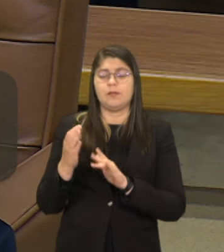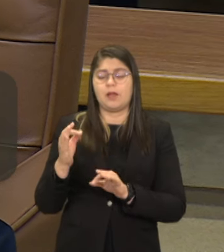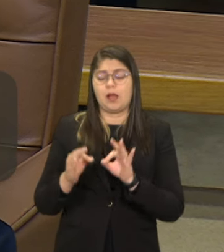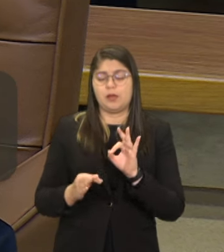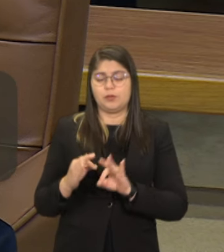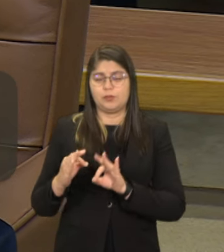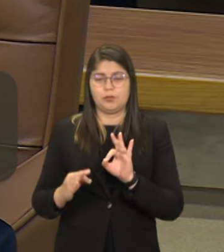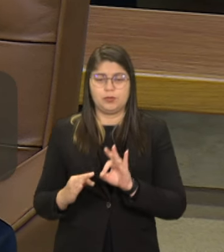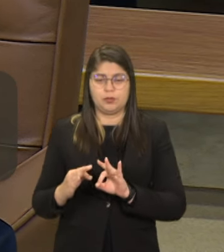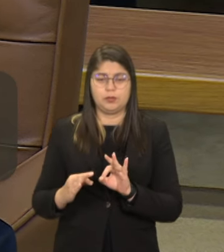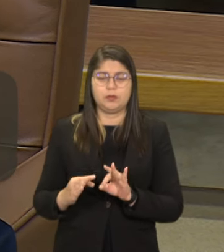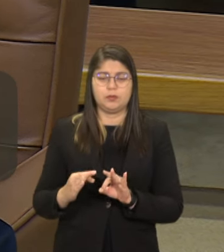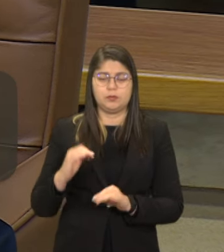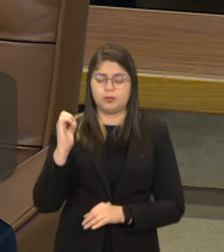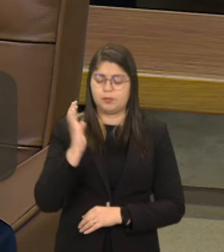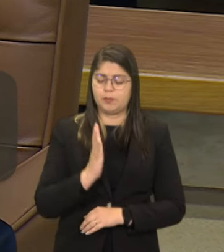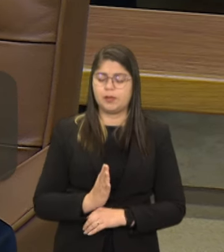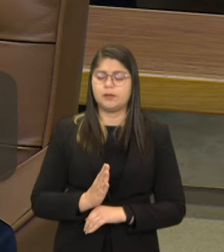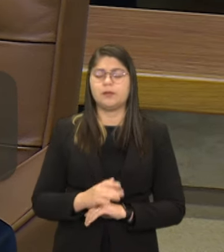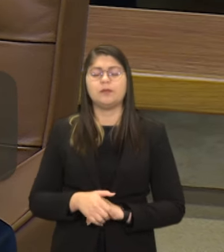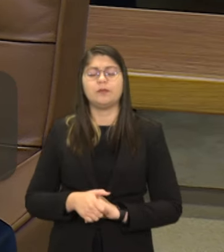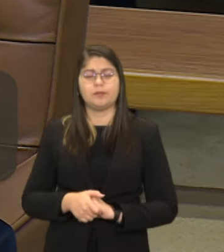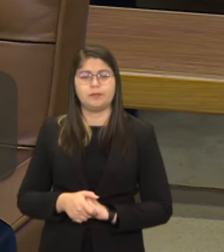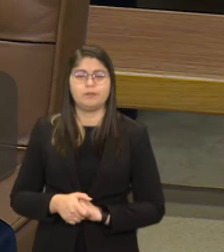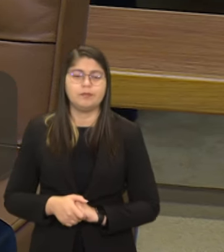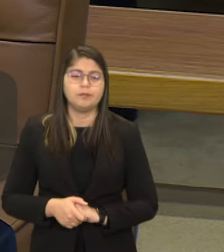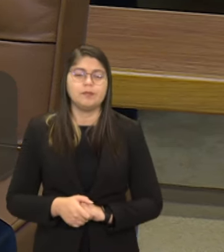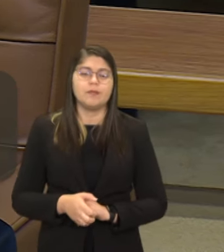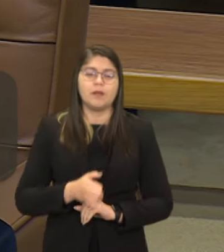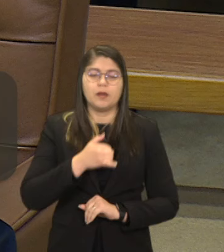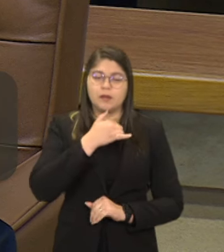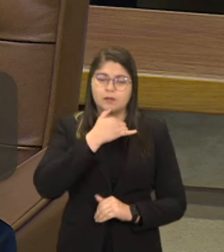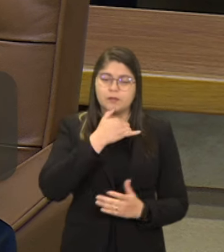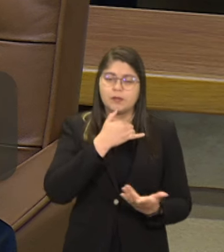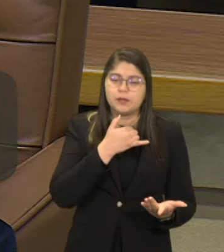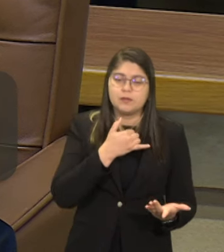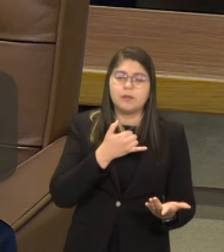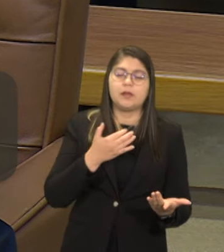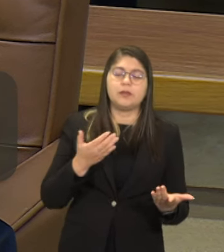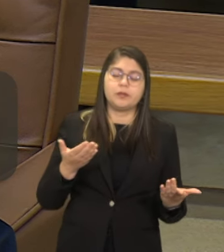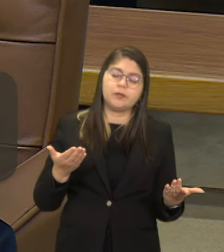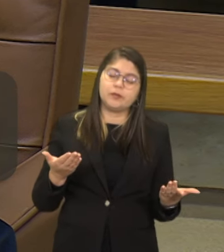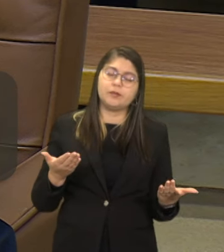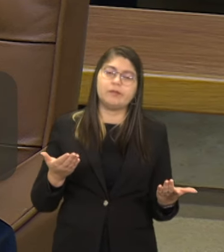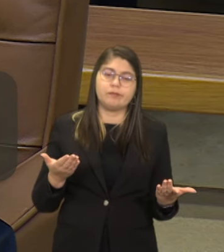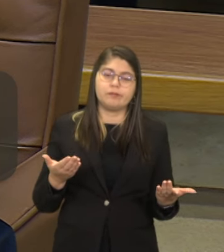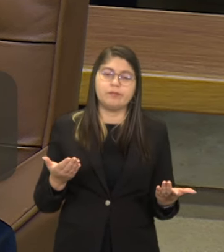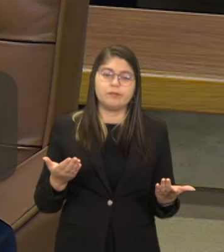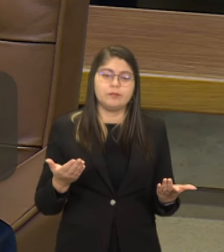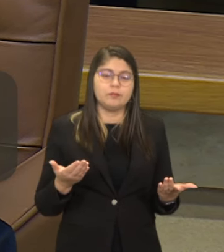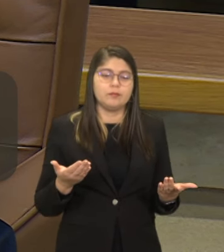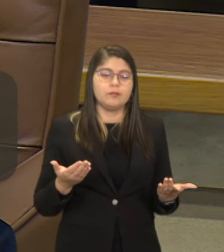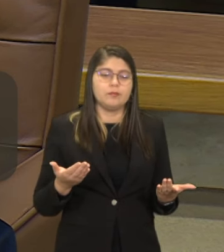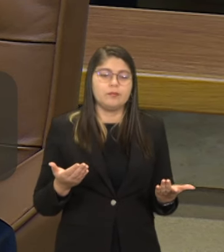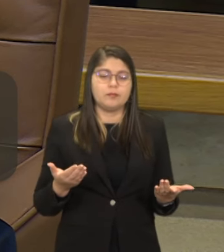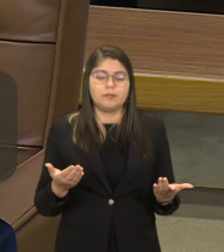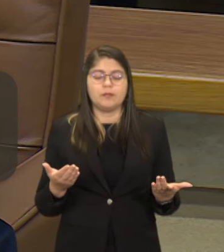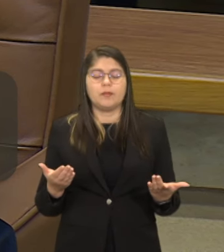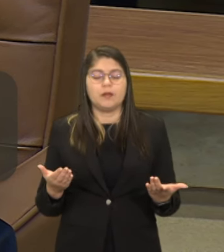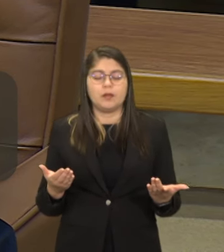justiça brasileira, felizmente chegando a uma